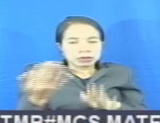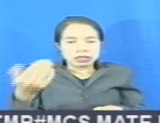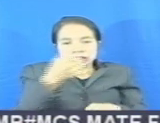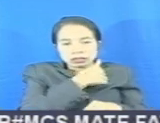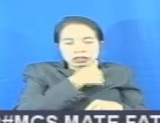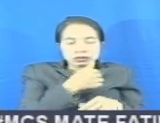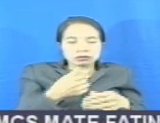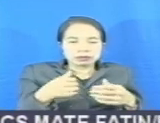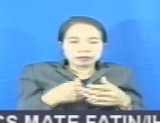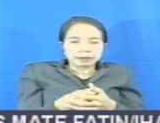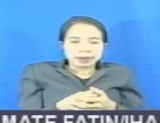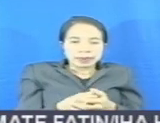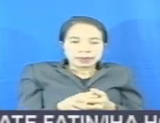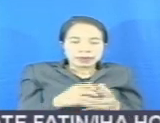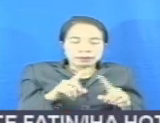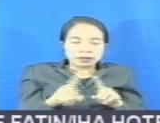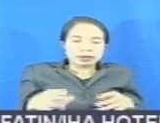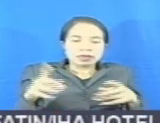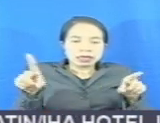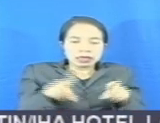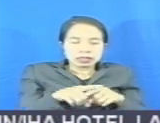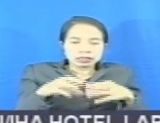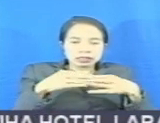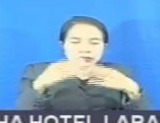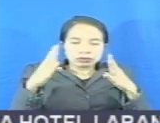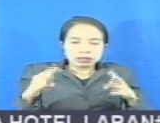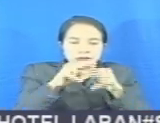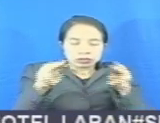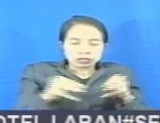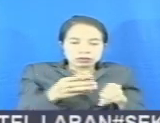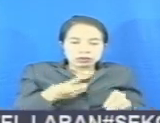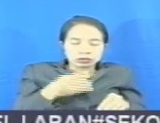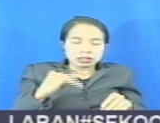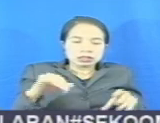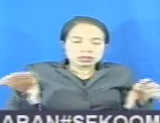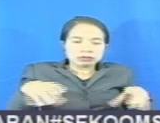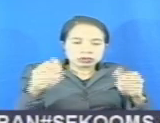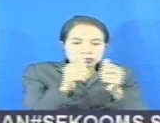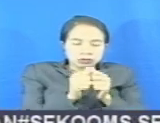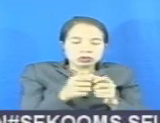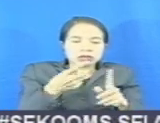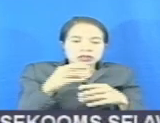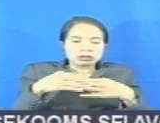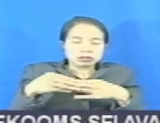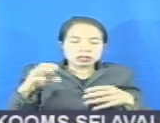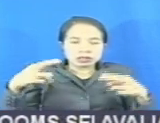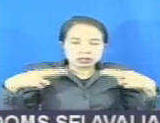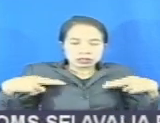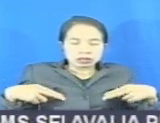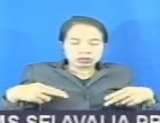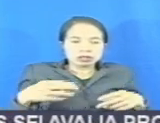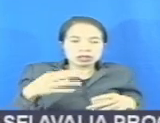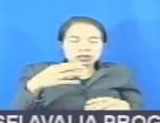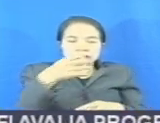que é. Mas bem, na autoridade do município dele, o serviço é muito com instituição relevante será a Liga de Saúde, Comando de Polícia, e também